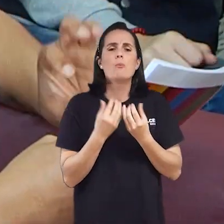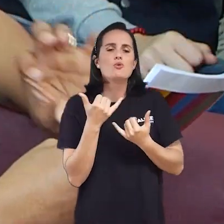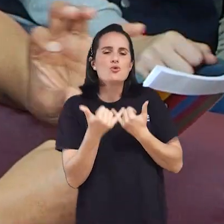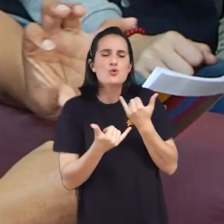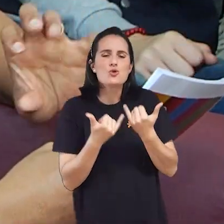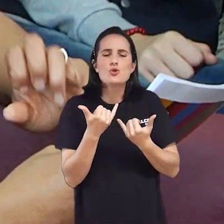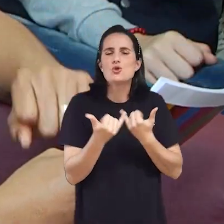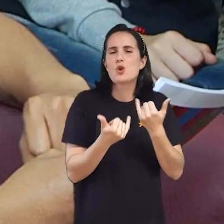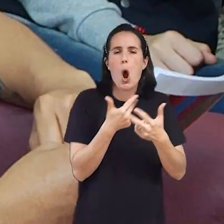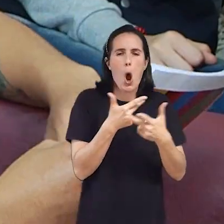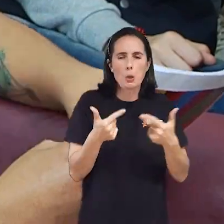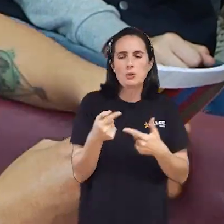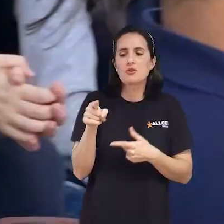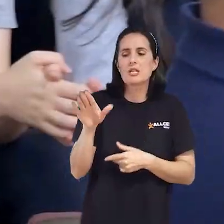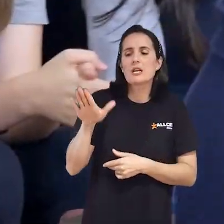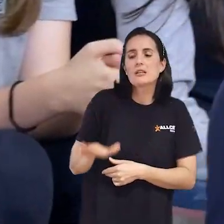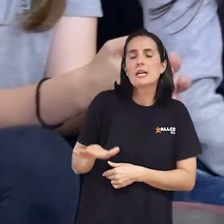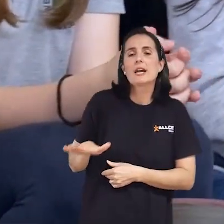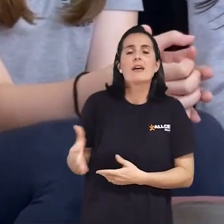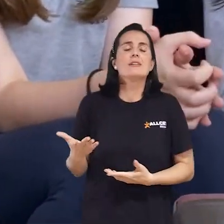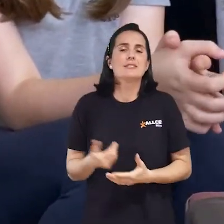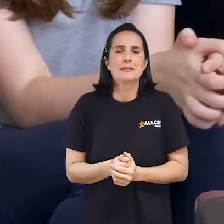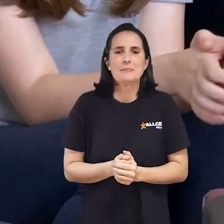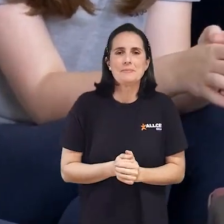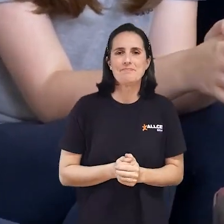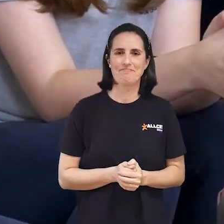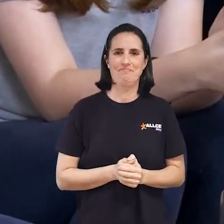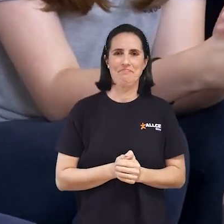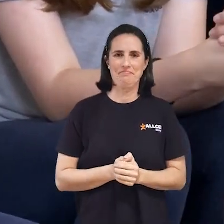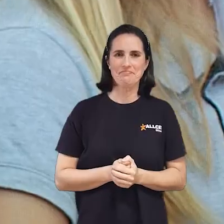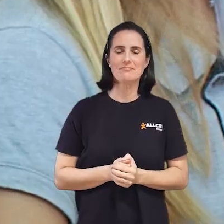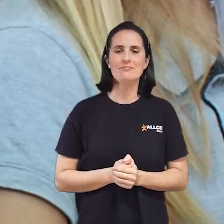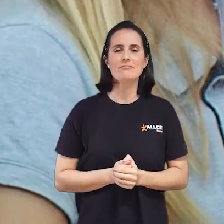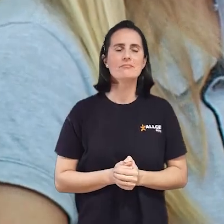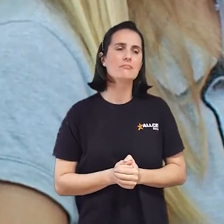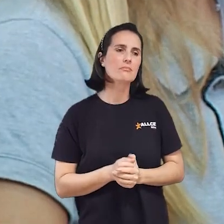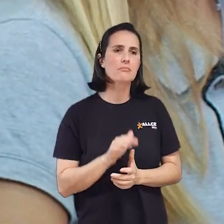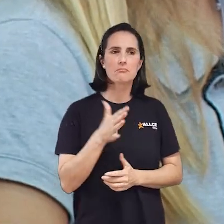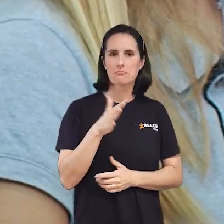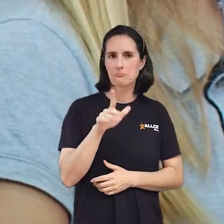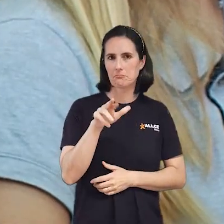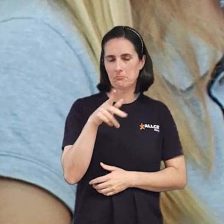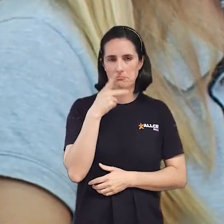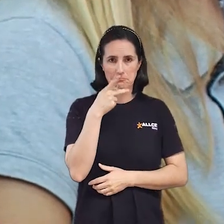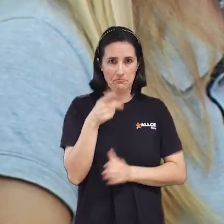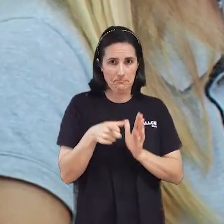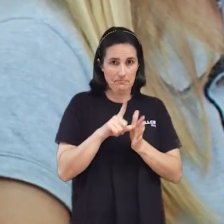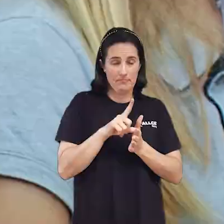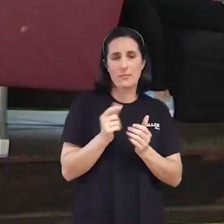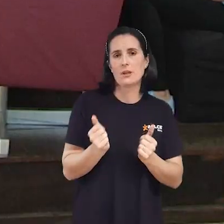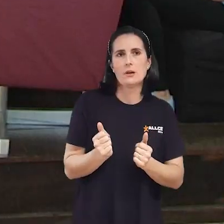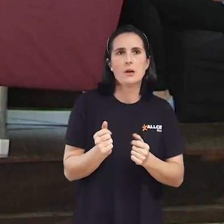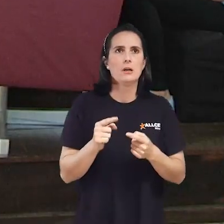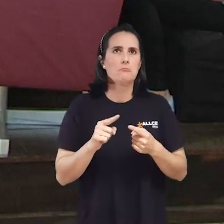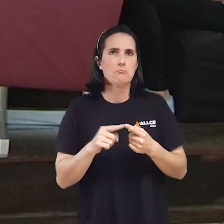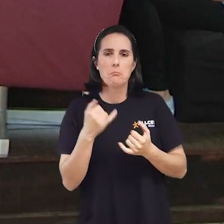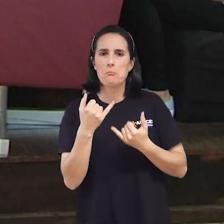falando sobre brincadeiras. Como eram os jogos e as brincadeiras nos tempos que você era